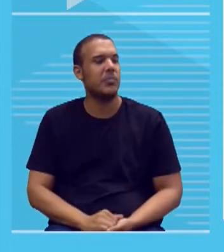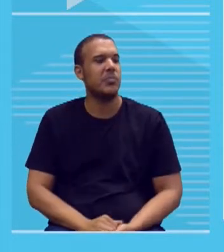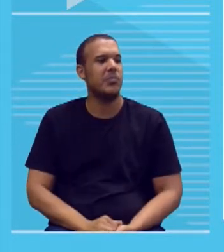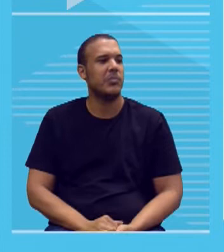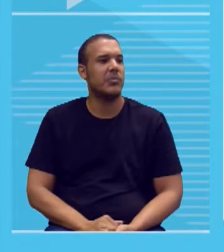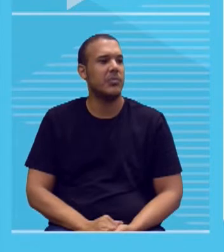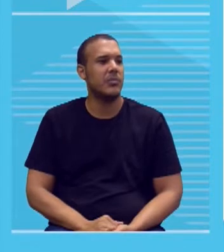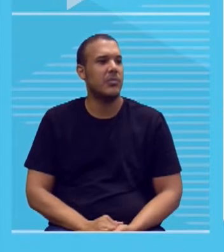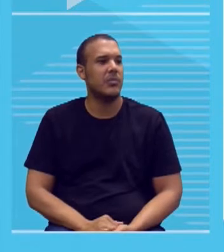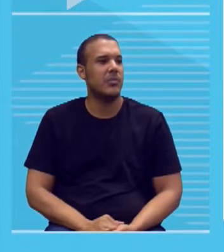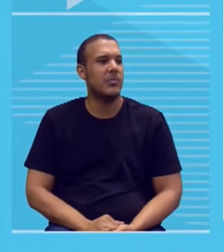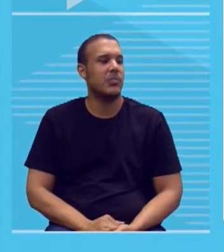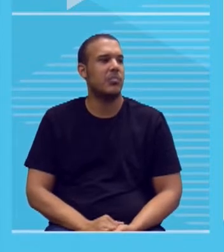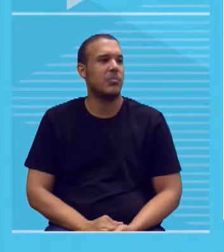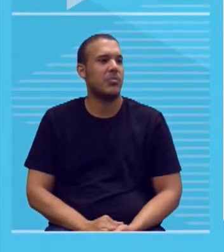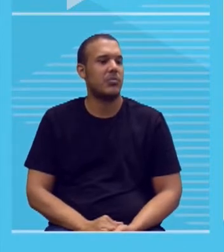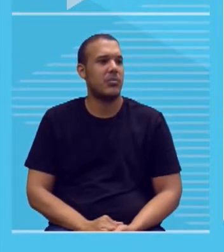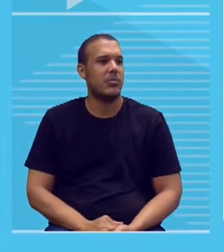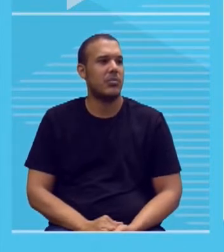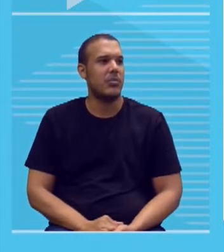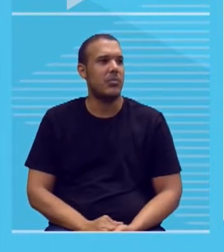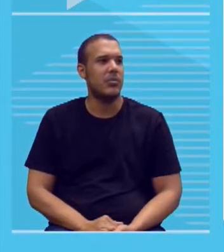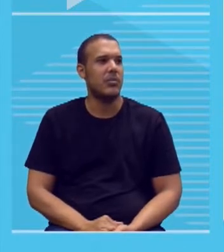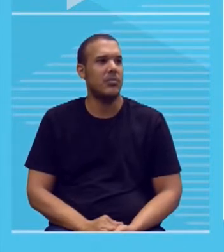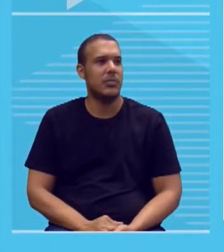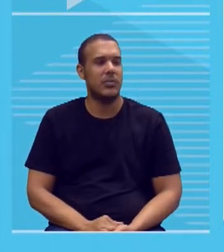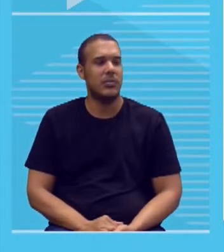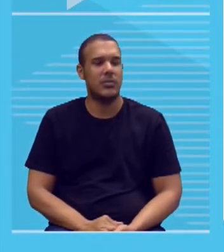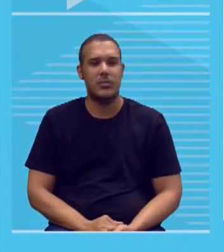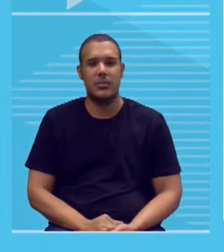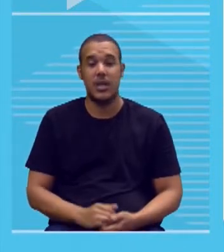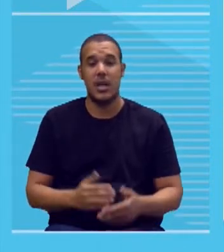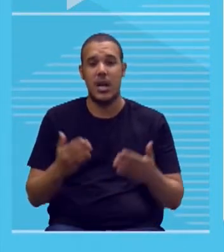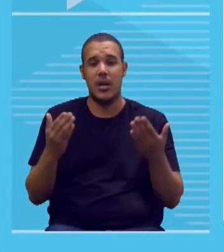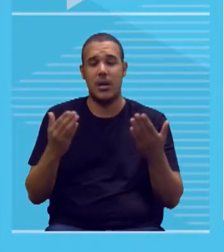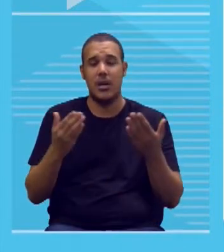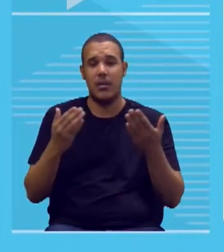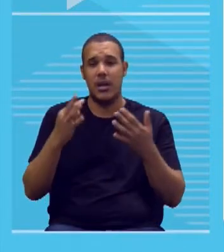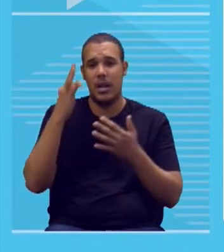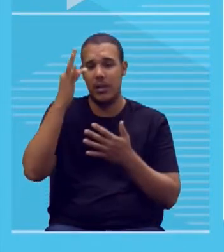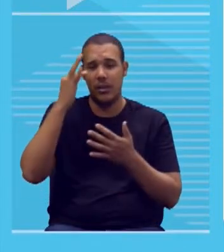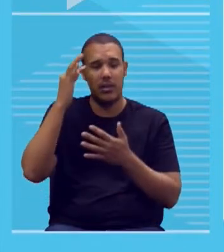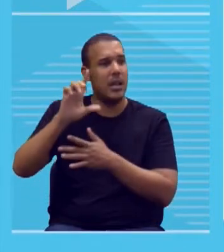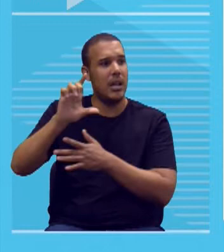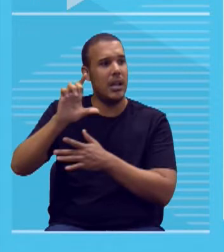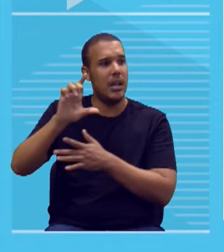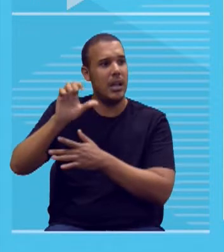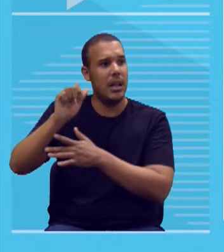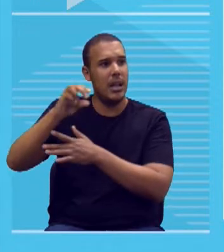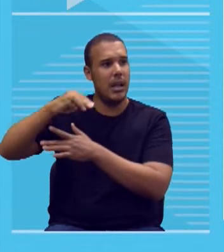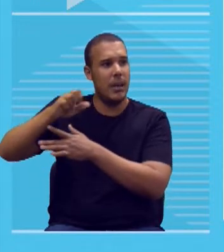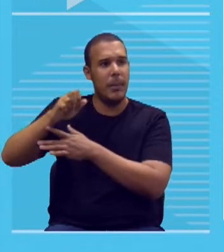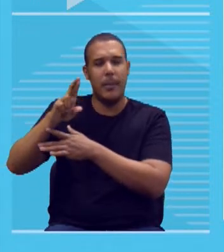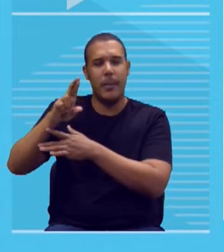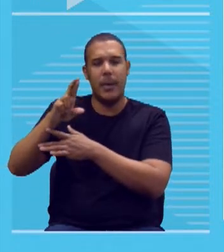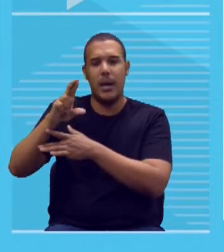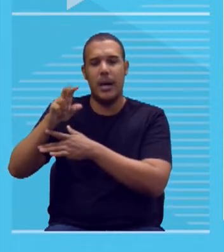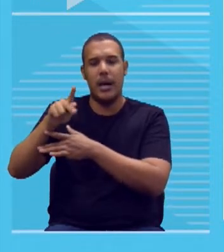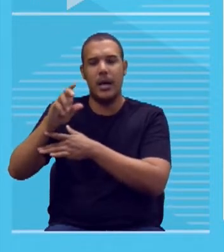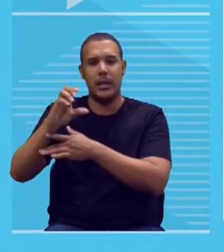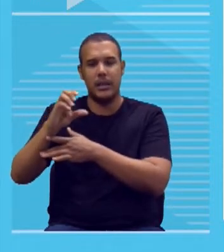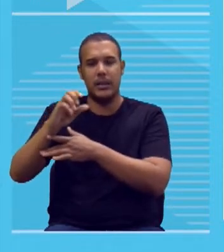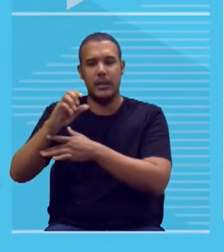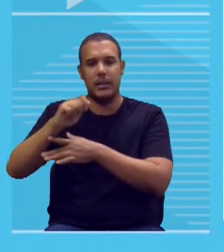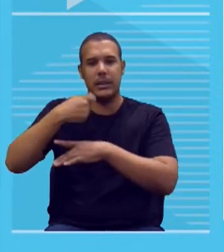esse fato EA seguir vamos conhecer cada uma delas nós vamos falar das teorias de Lamarck de Darwin para poder falar um pouco